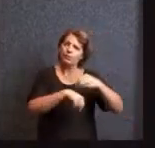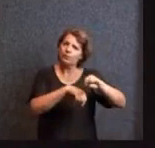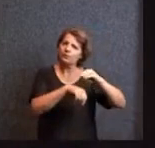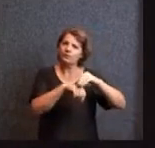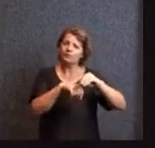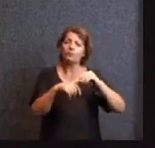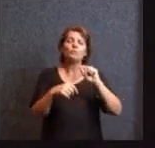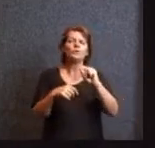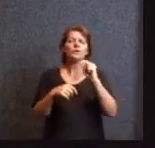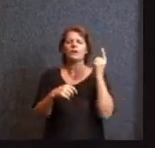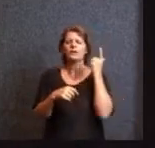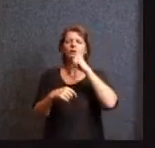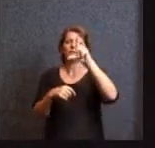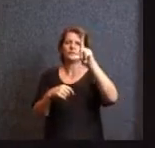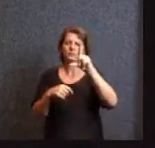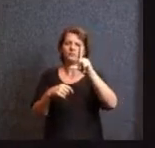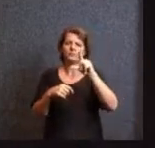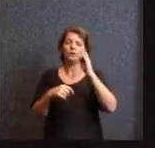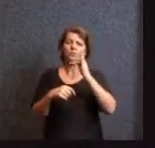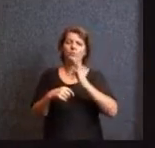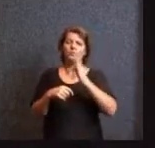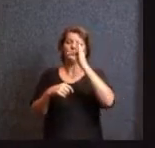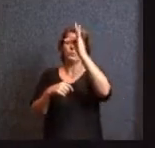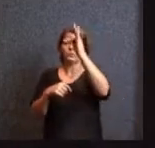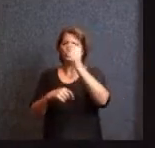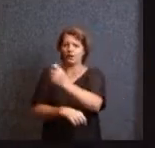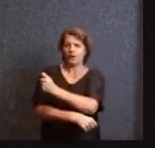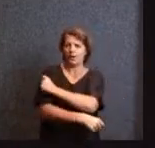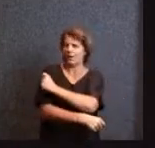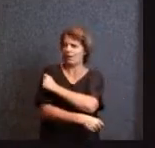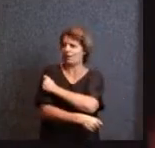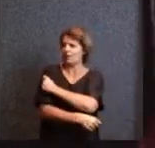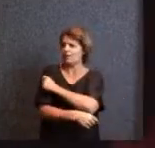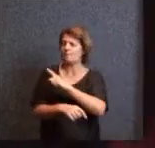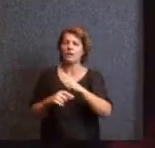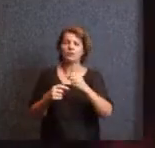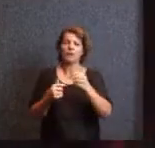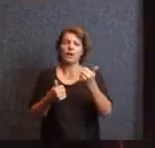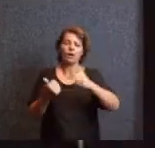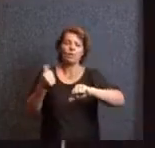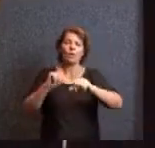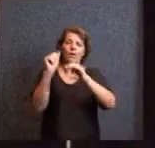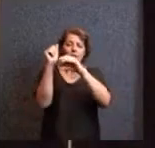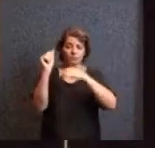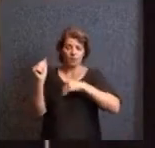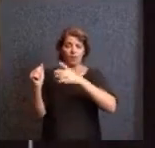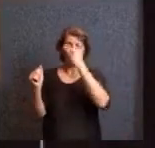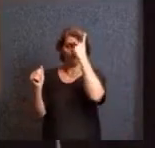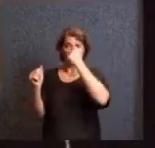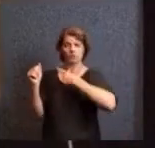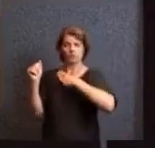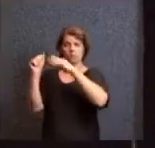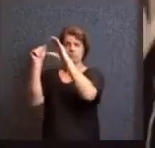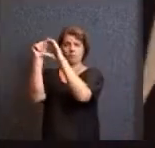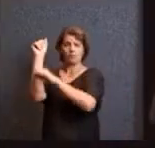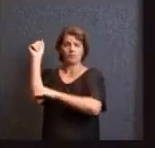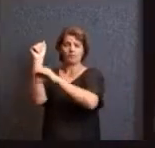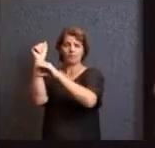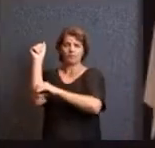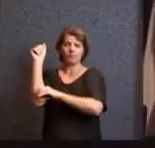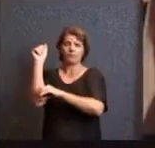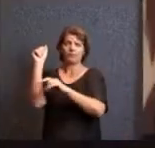de resultado é o que nós vamos conseguir com os alunos, mais uma qualificação curricular fantástica para aqueles